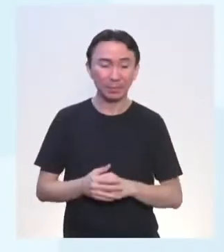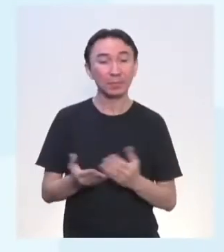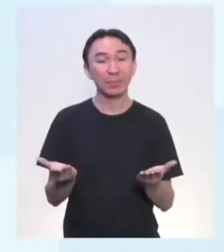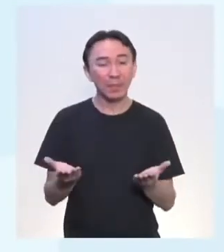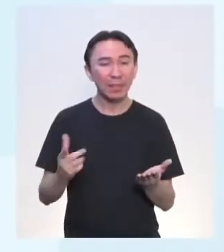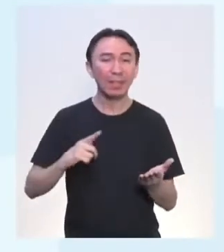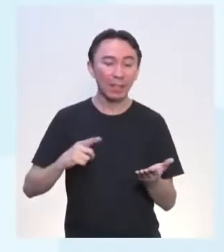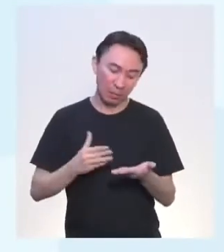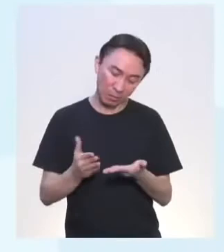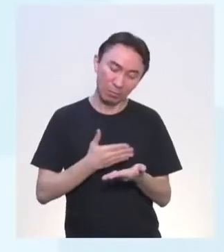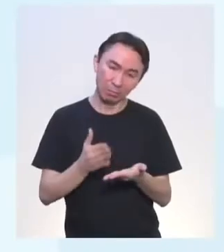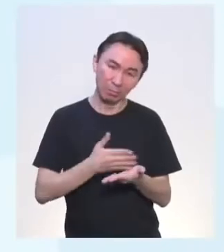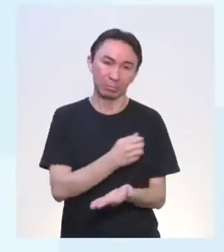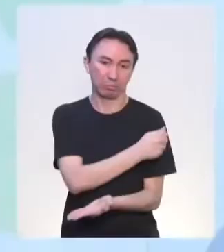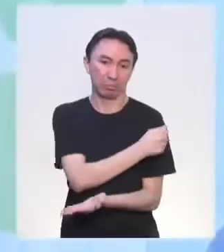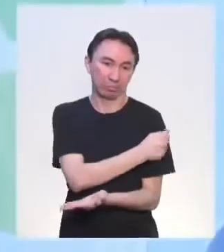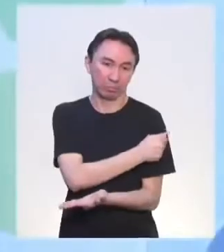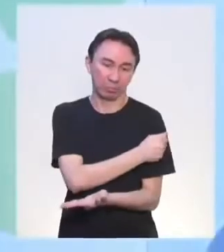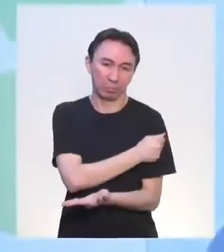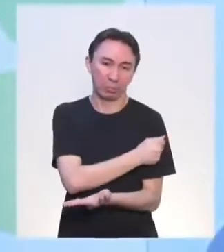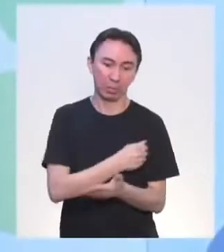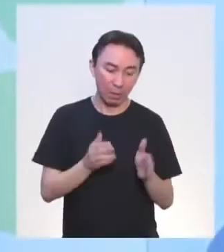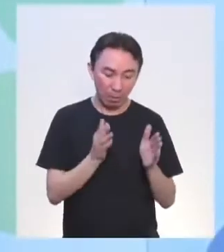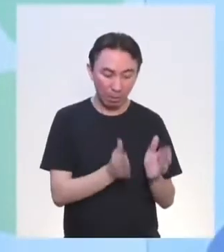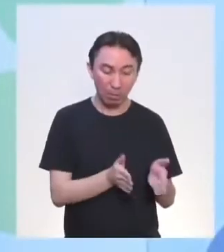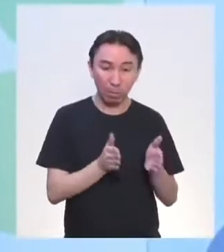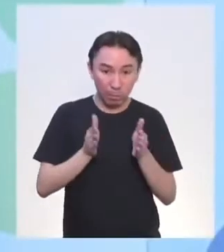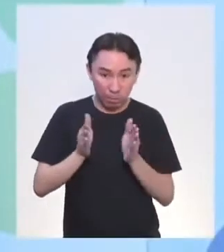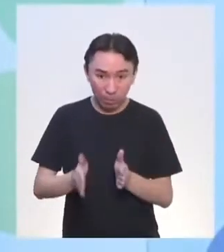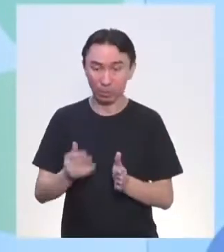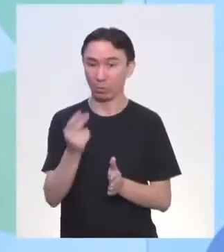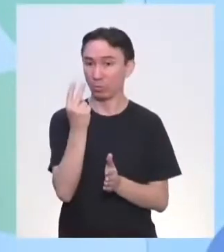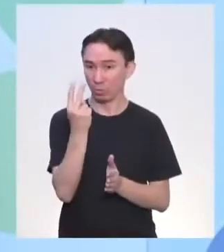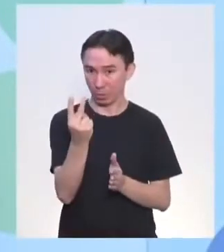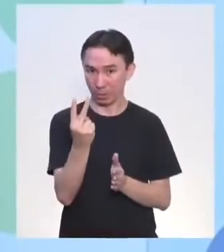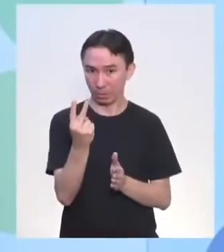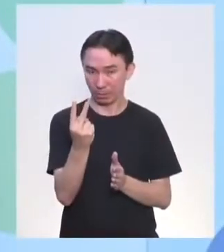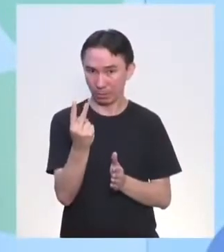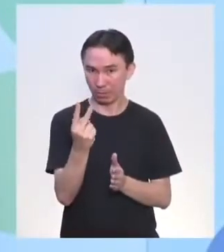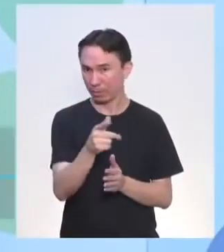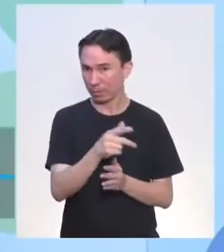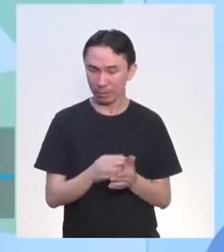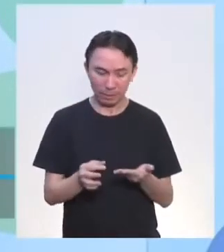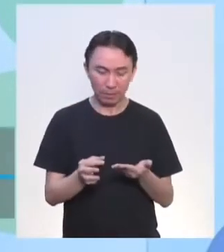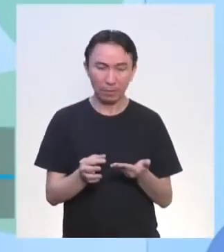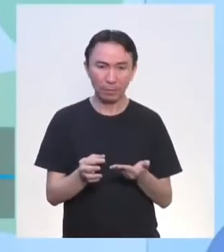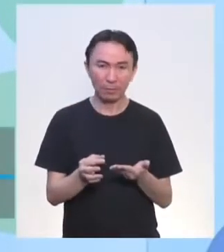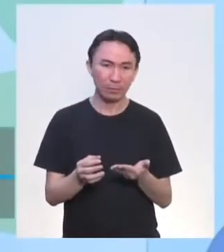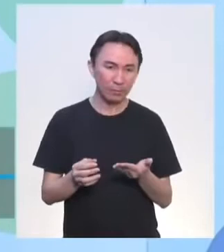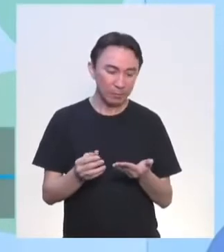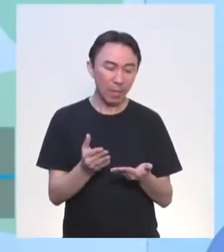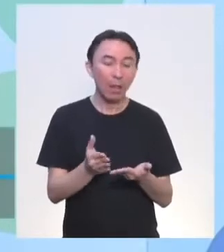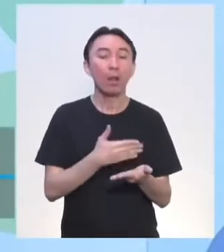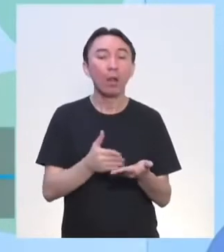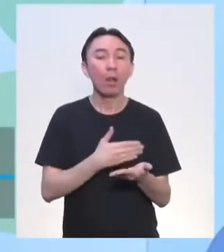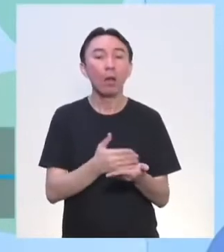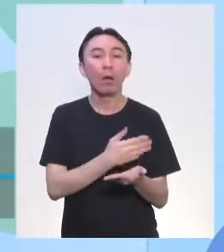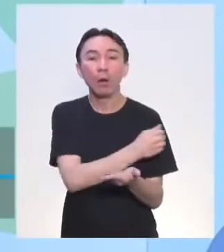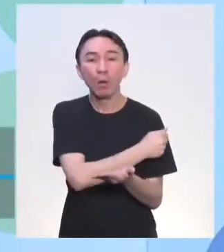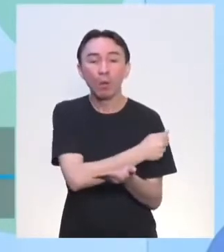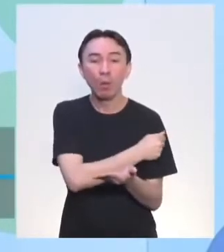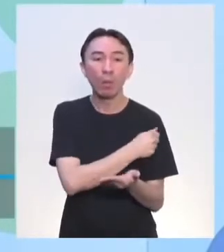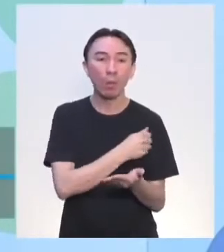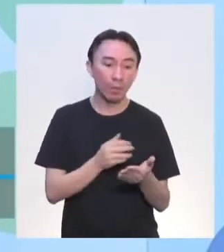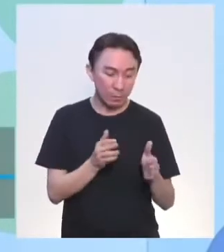caderno Aprender Sempre a sequência 2. Então, para se localizar aí, você procura lá no Aprender Sempre a sequência